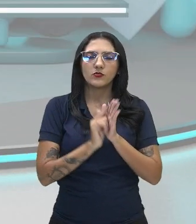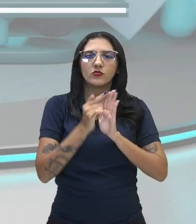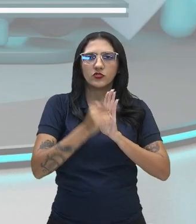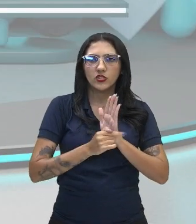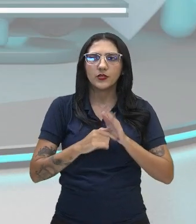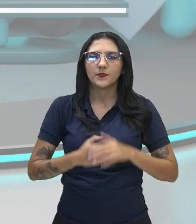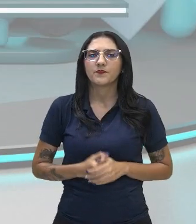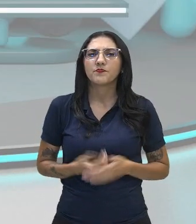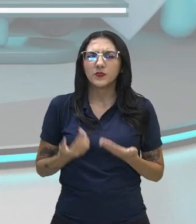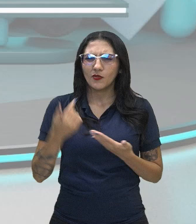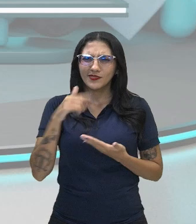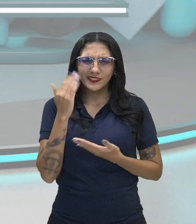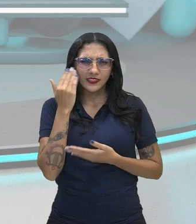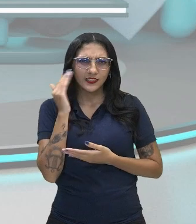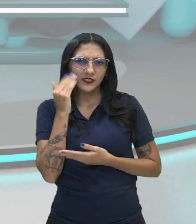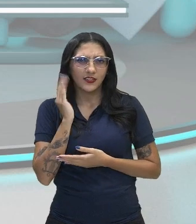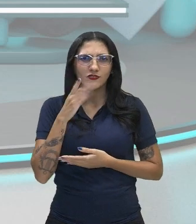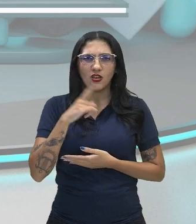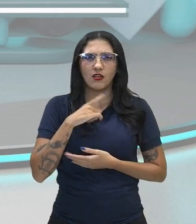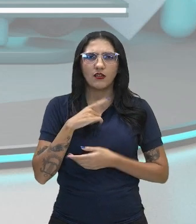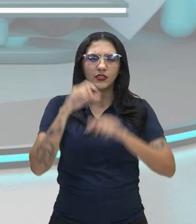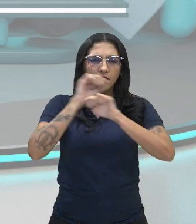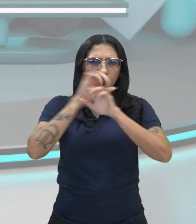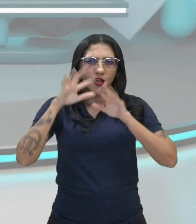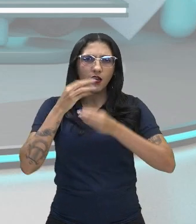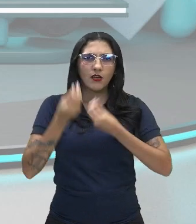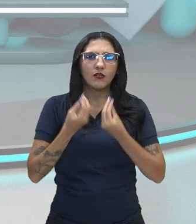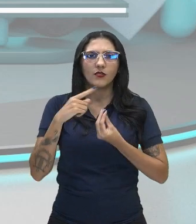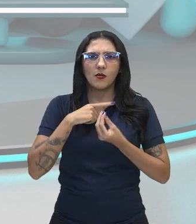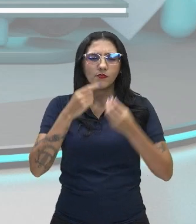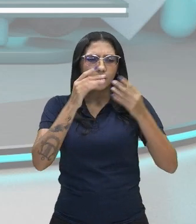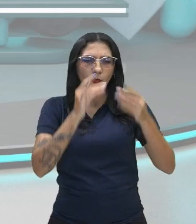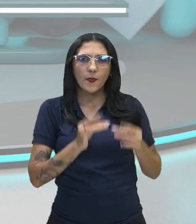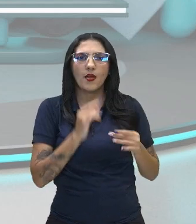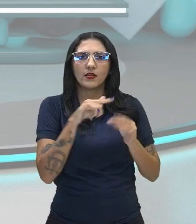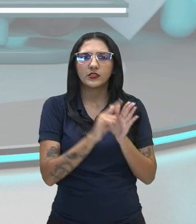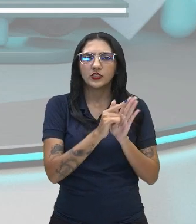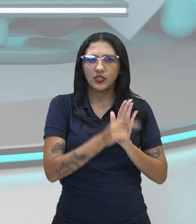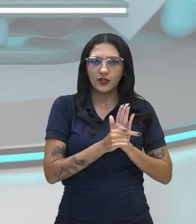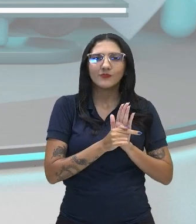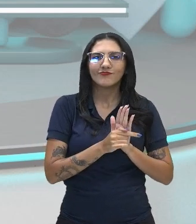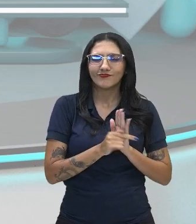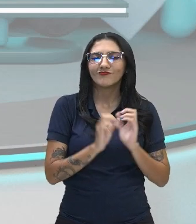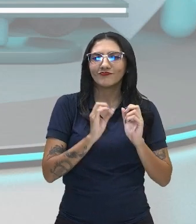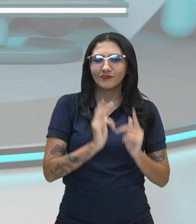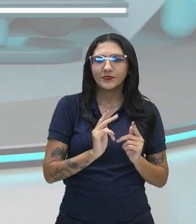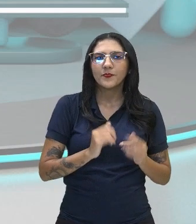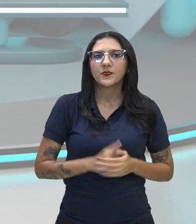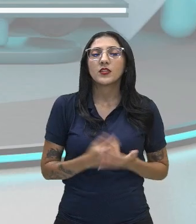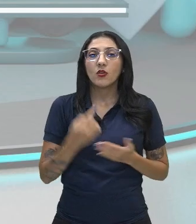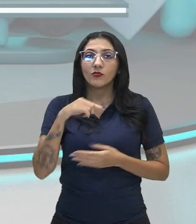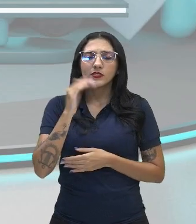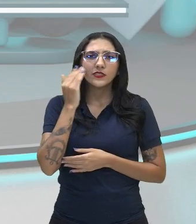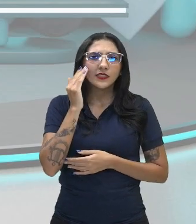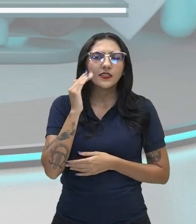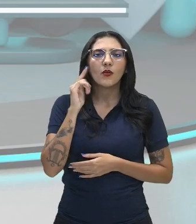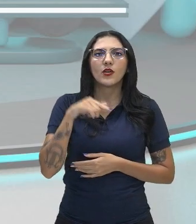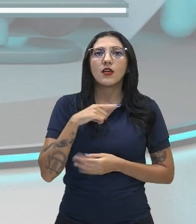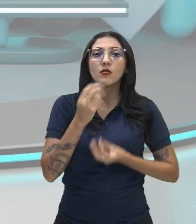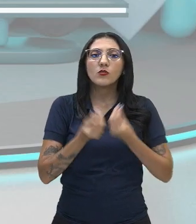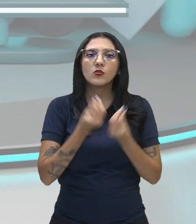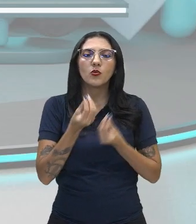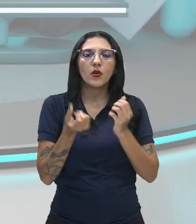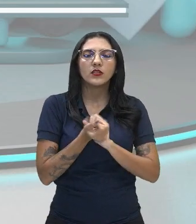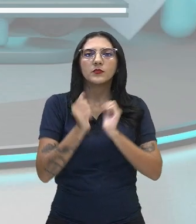isso ficou claro para você? Você já entendeu a definição de gênero textual? Entendeu? Você entendeu que são as formas que os